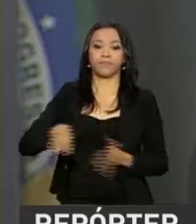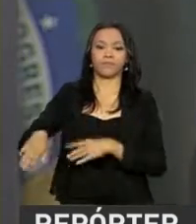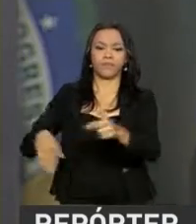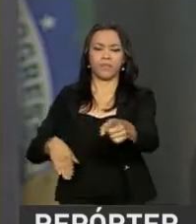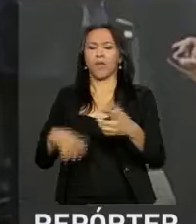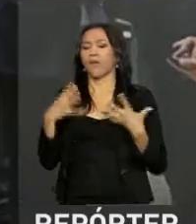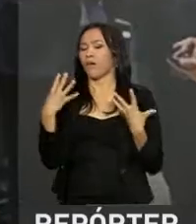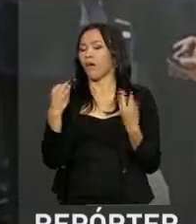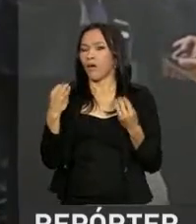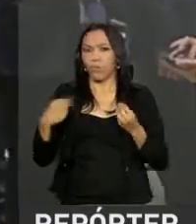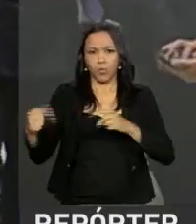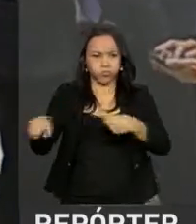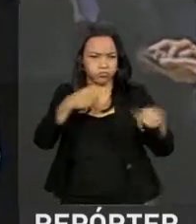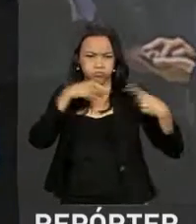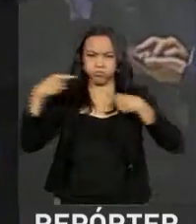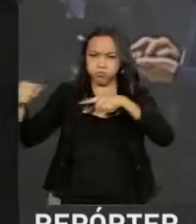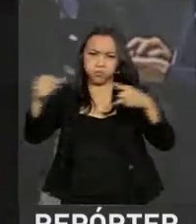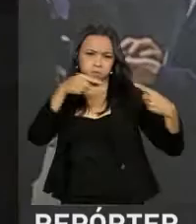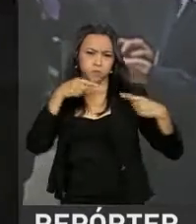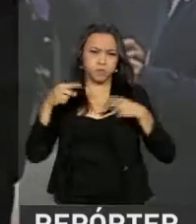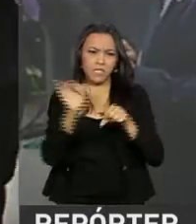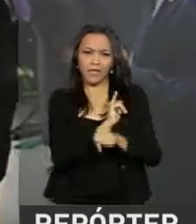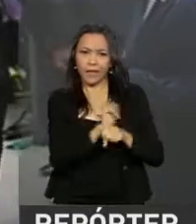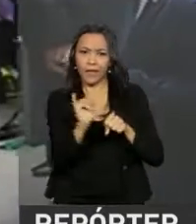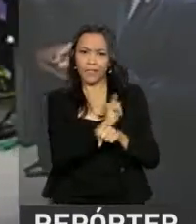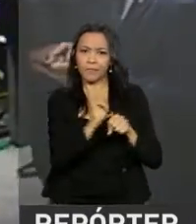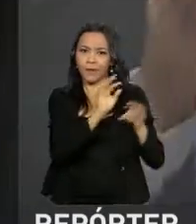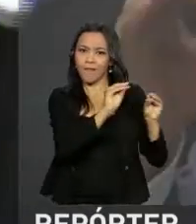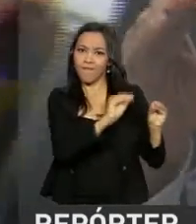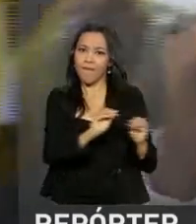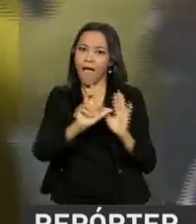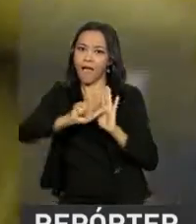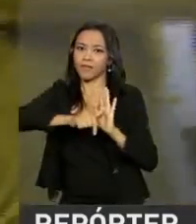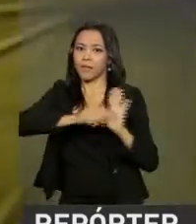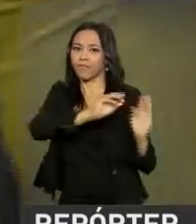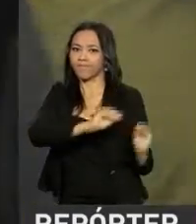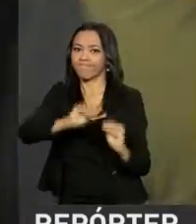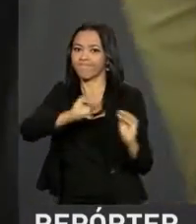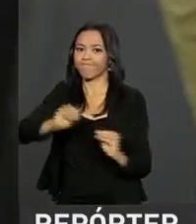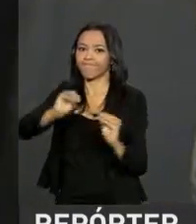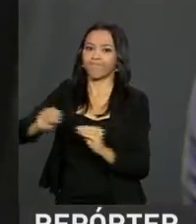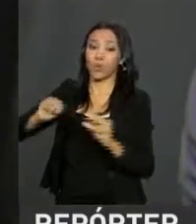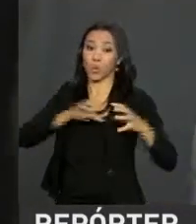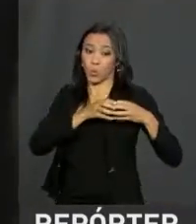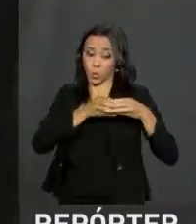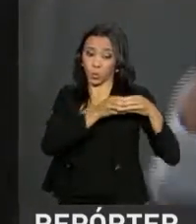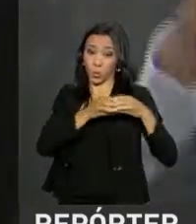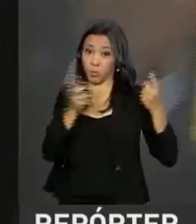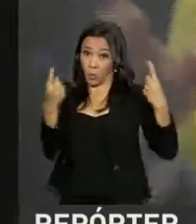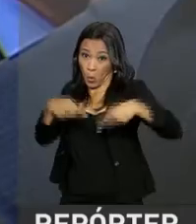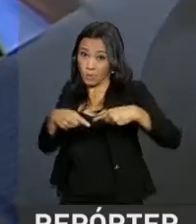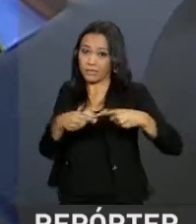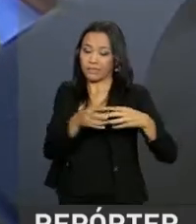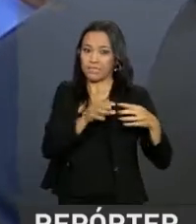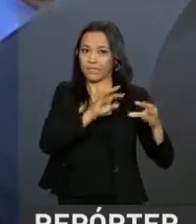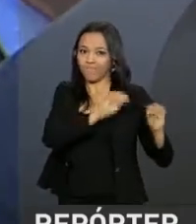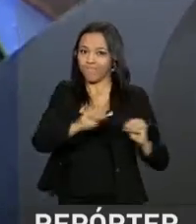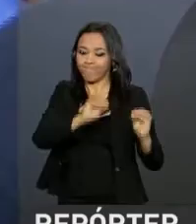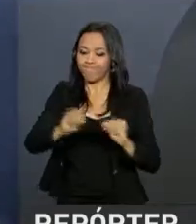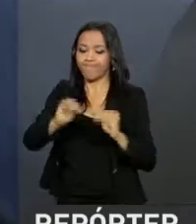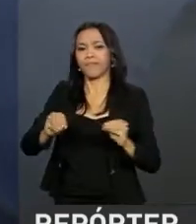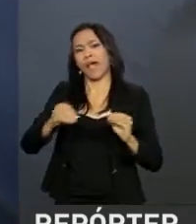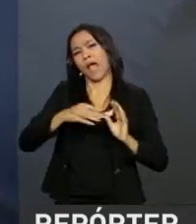Muita discussão e uma tática para prolongar o debate. A oposição fez de tudo para atrasar a votação.